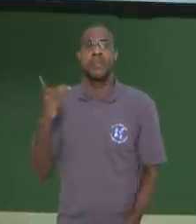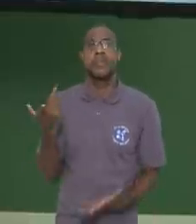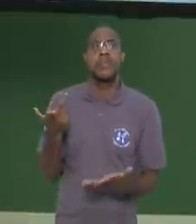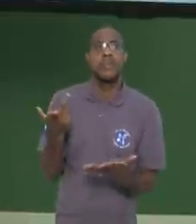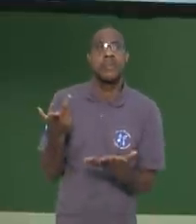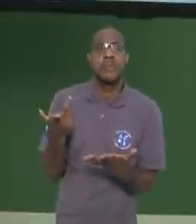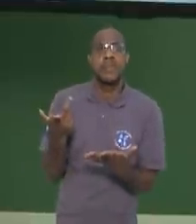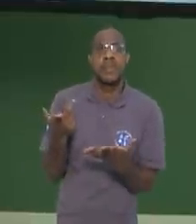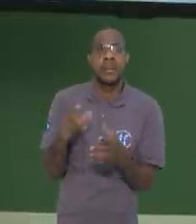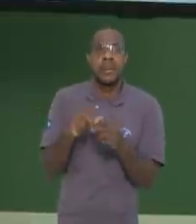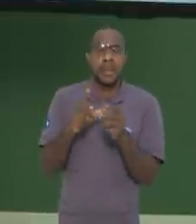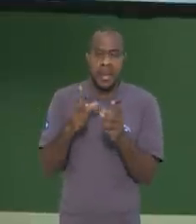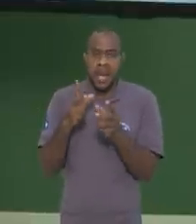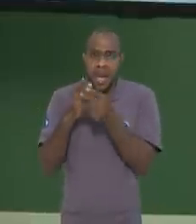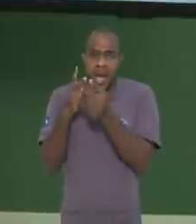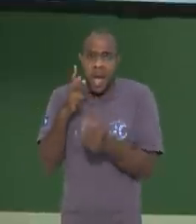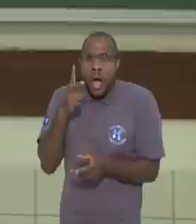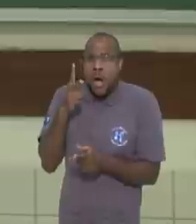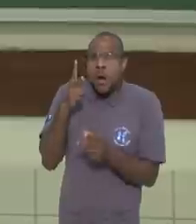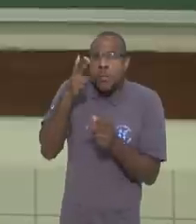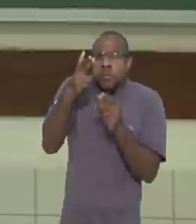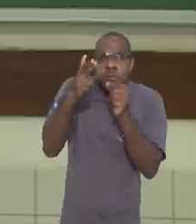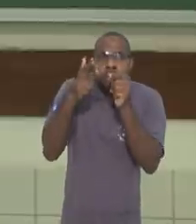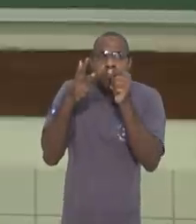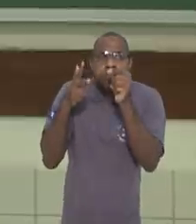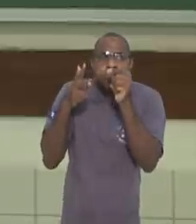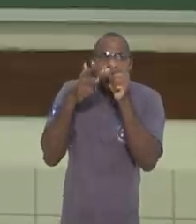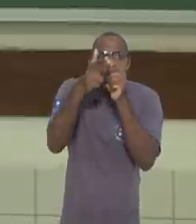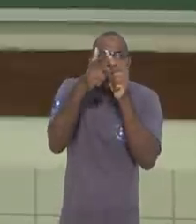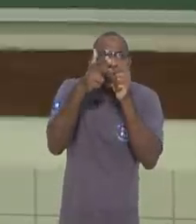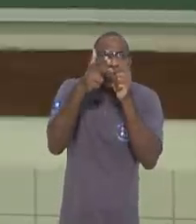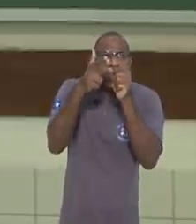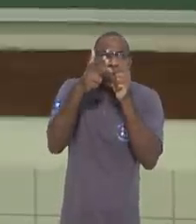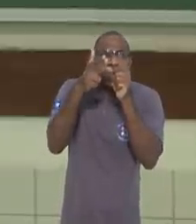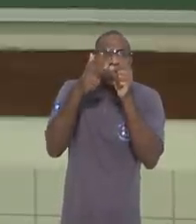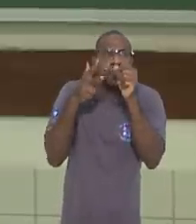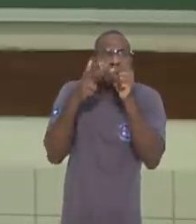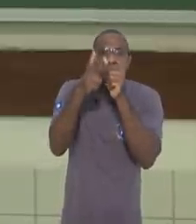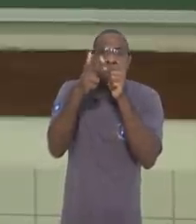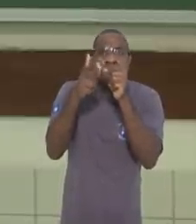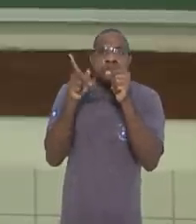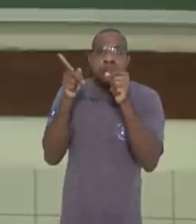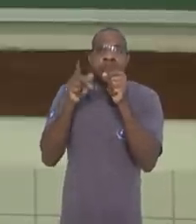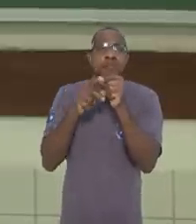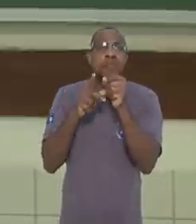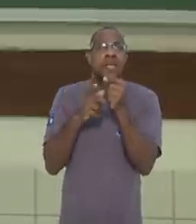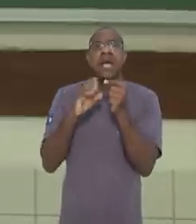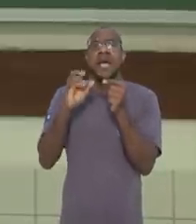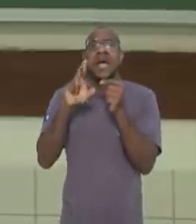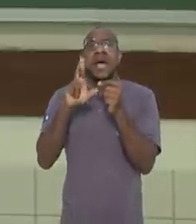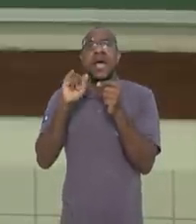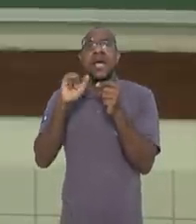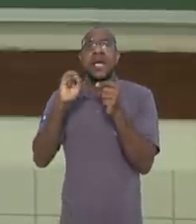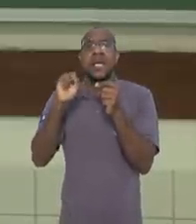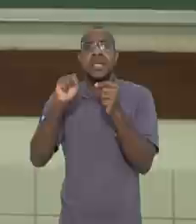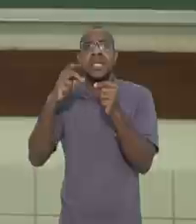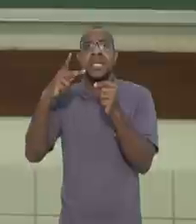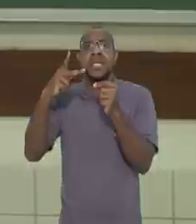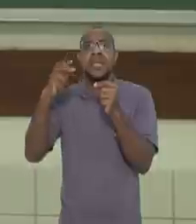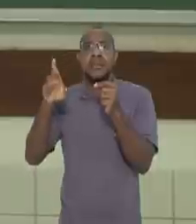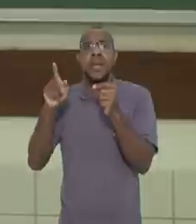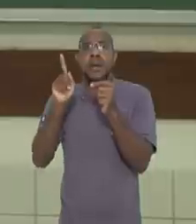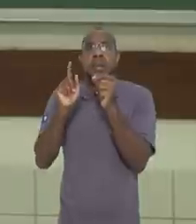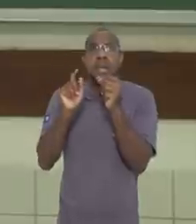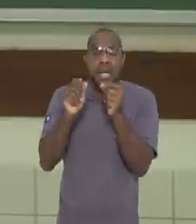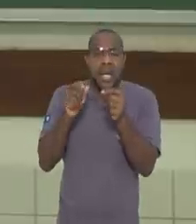lá e corta. Então, ele recebe esse nome estranho aí, mas você já sabe o que, que ele faz. Ó. Então, são esse CRISPR, então, são regiões que se repetem